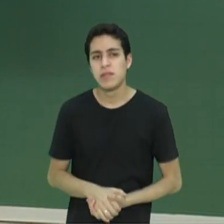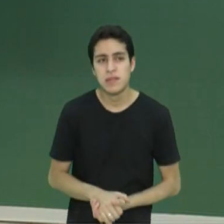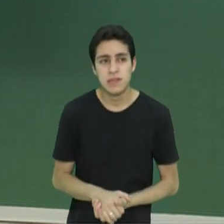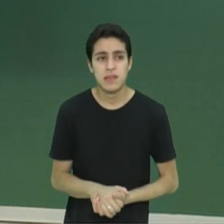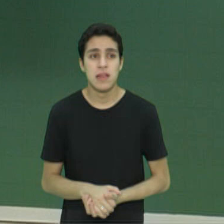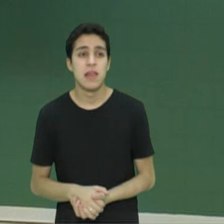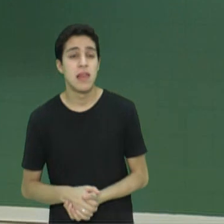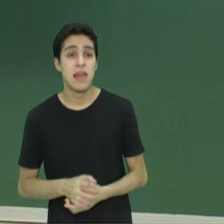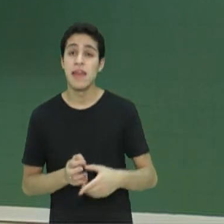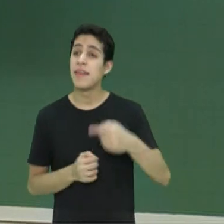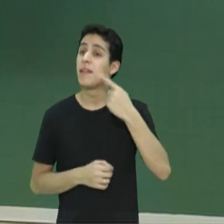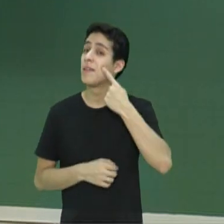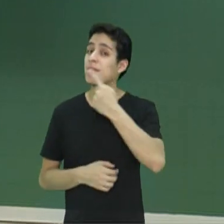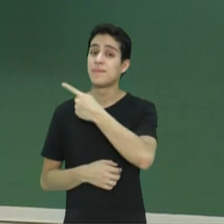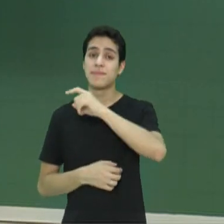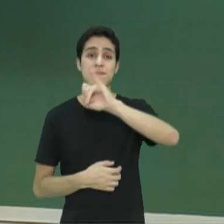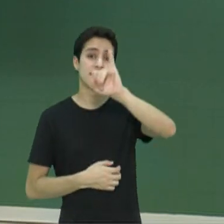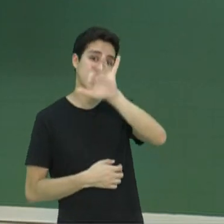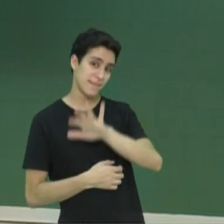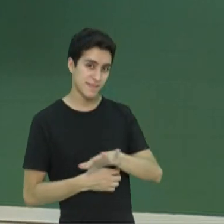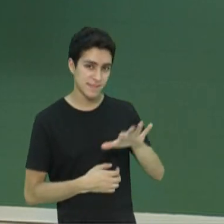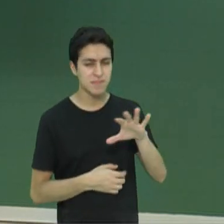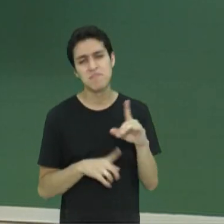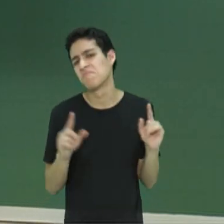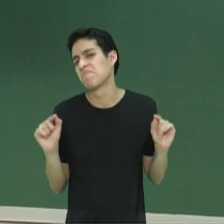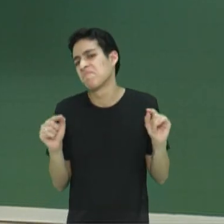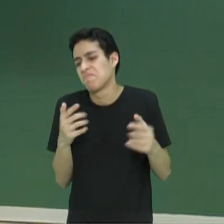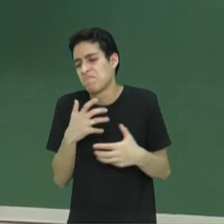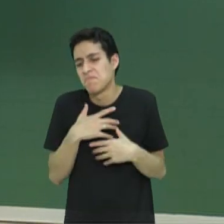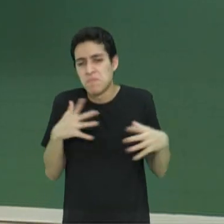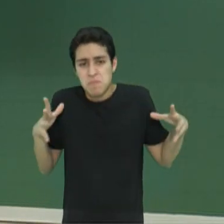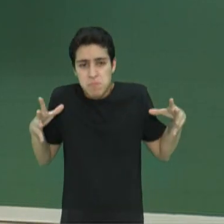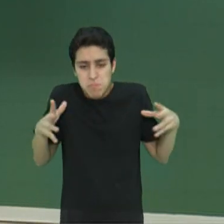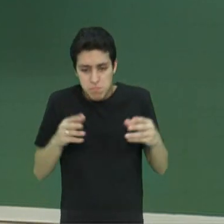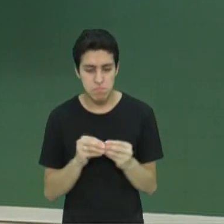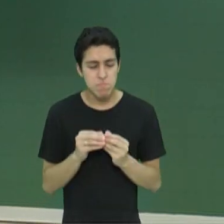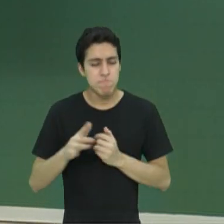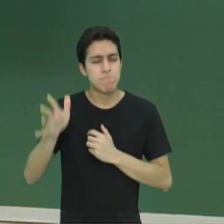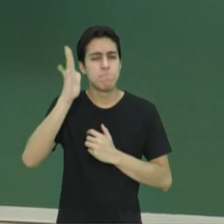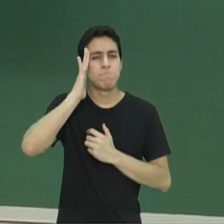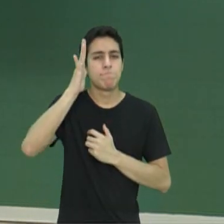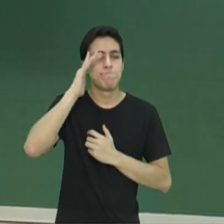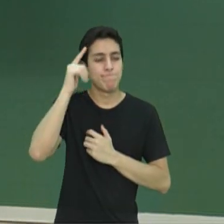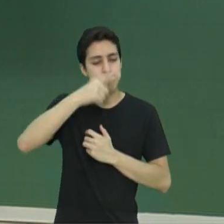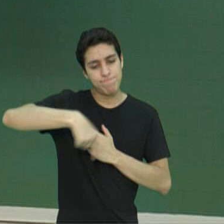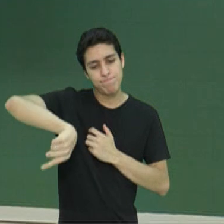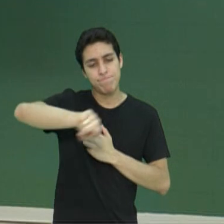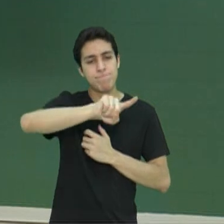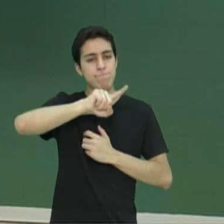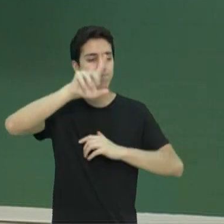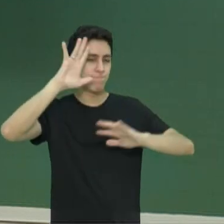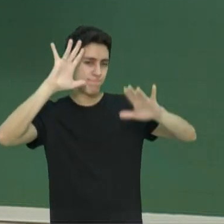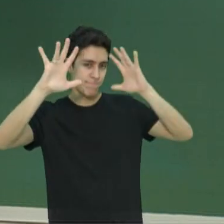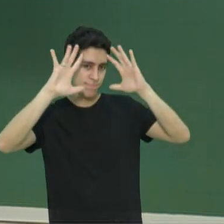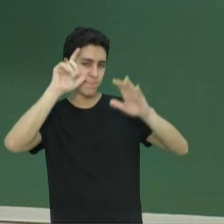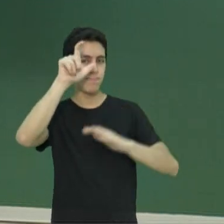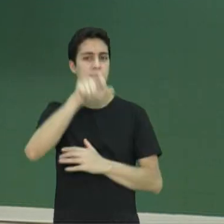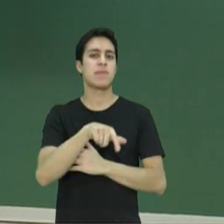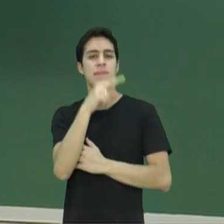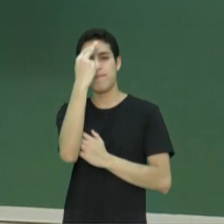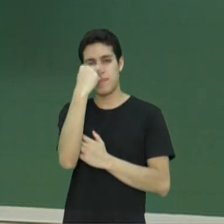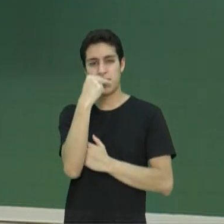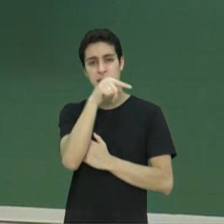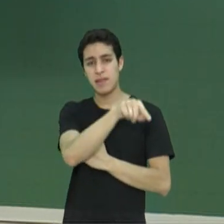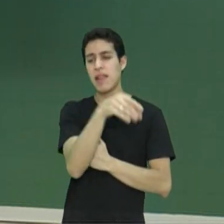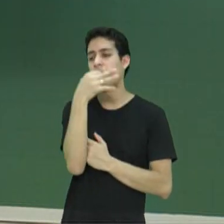podemos, com essas imagens, simplificar a teoria das ideias de Platão e sua